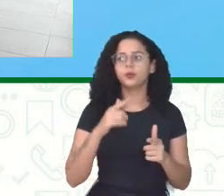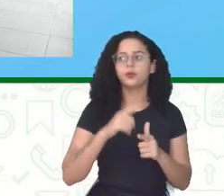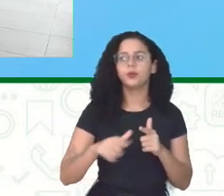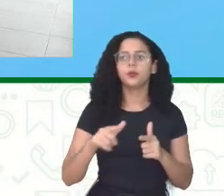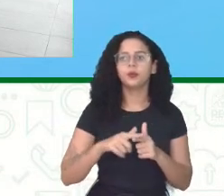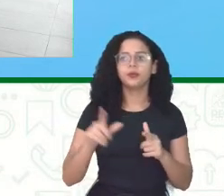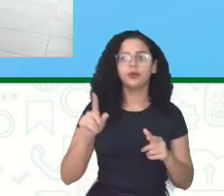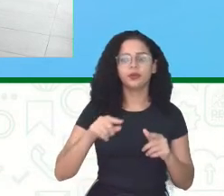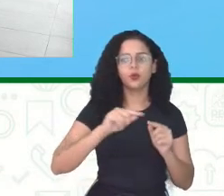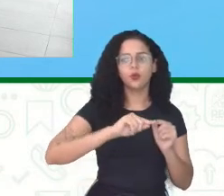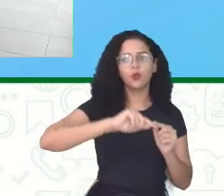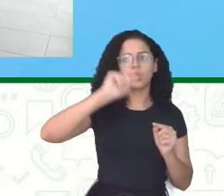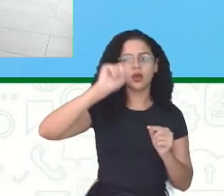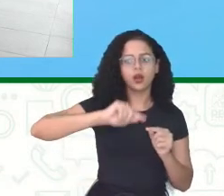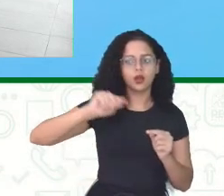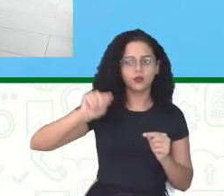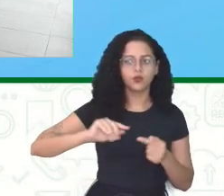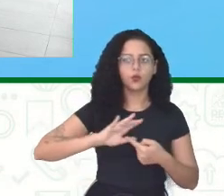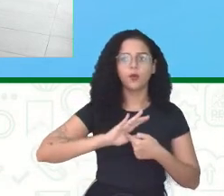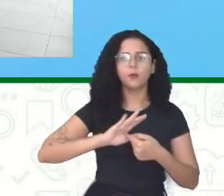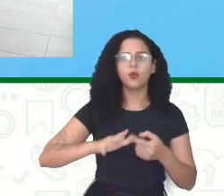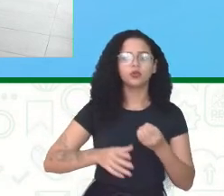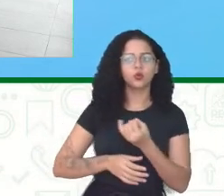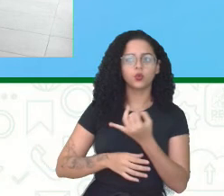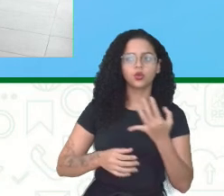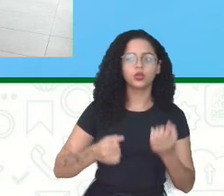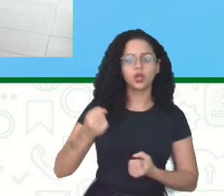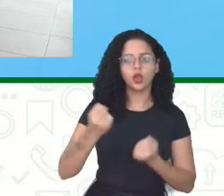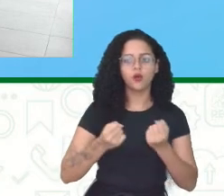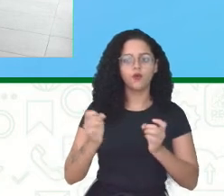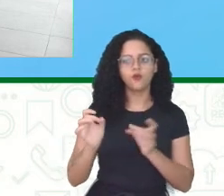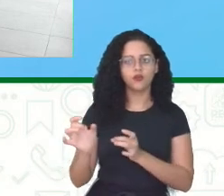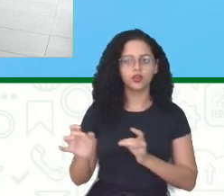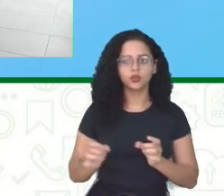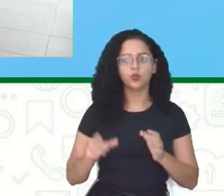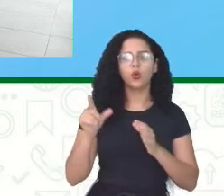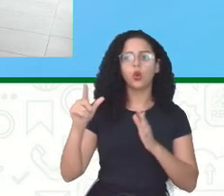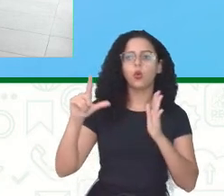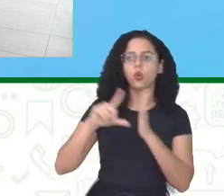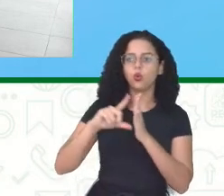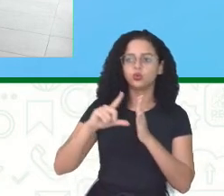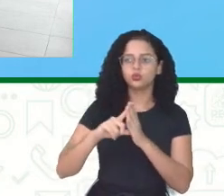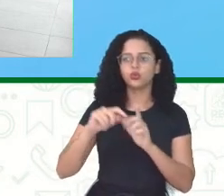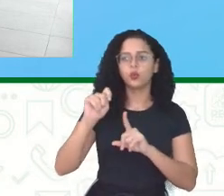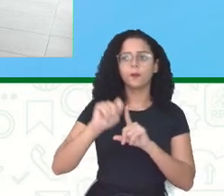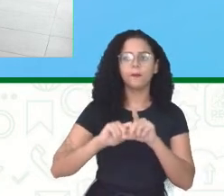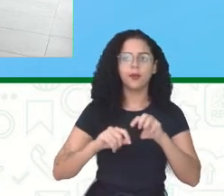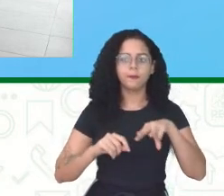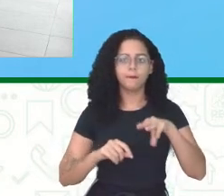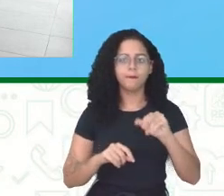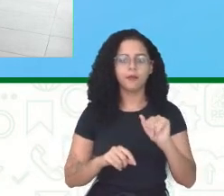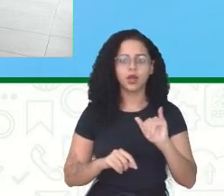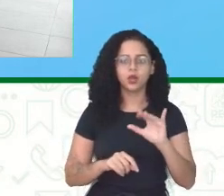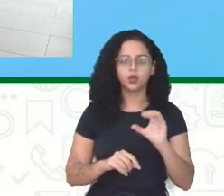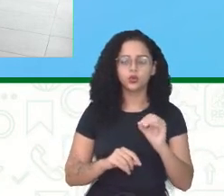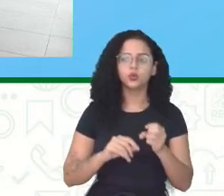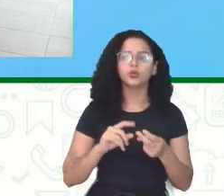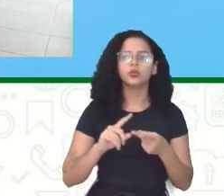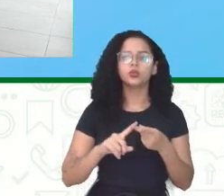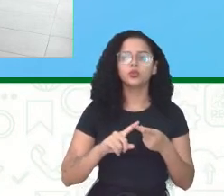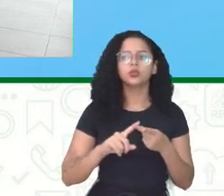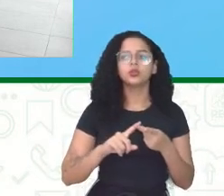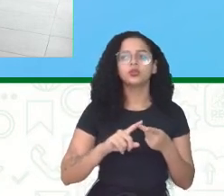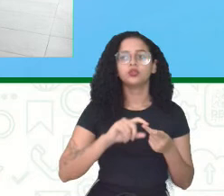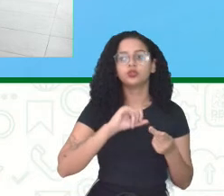problema, que é o gráfico, que mostra a quantidade de carros vendidos em uma loja nos meses de maio, junho, julho